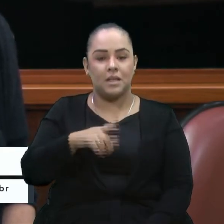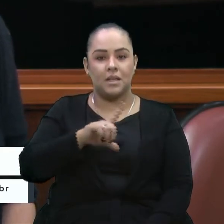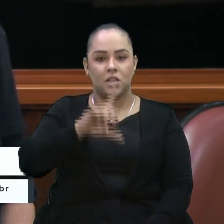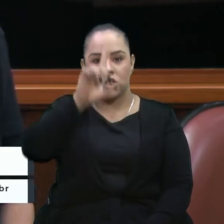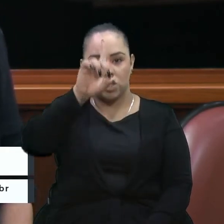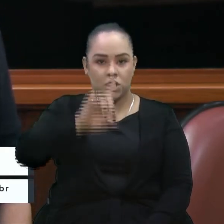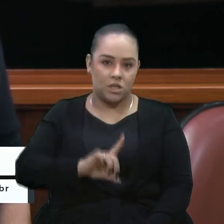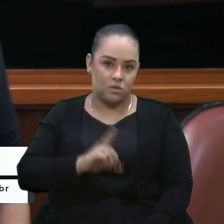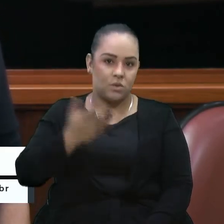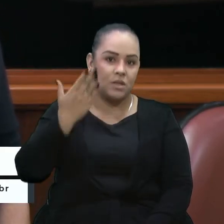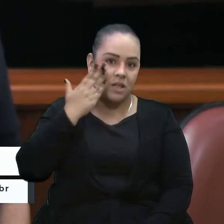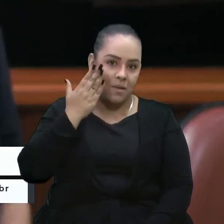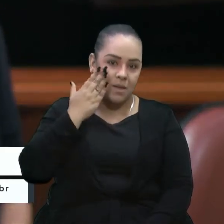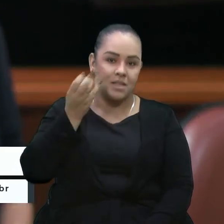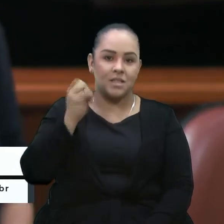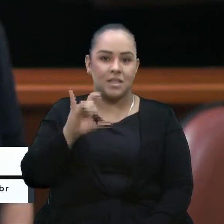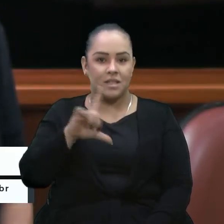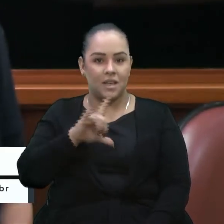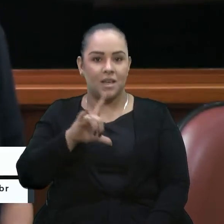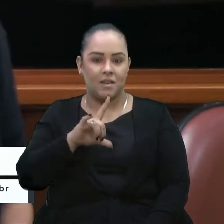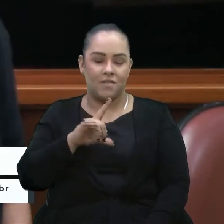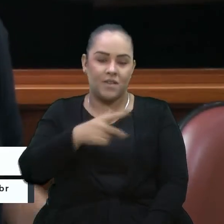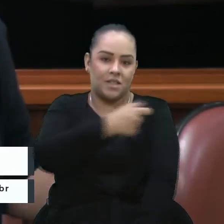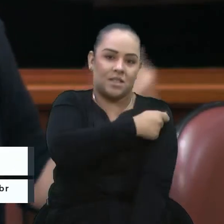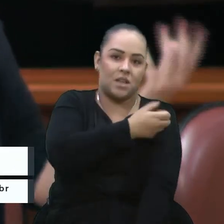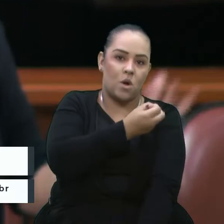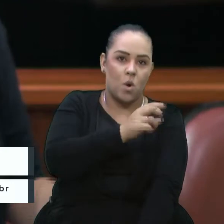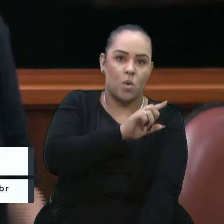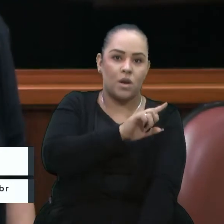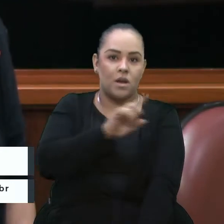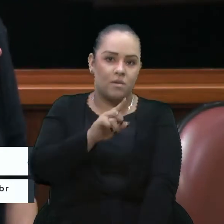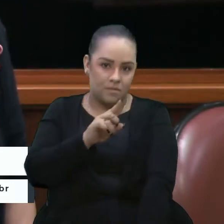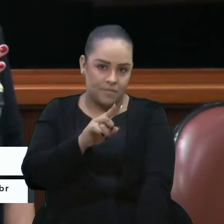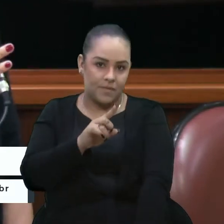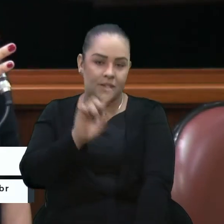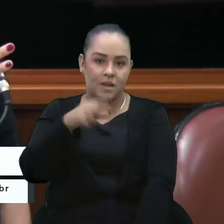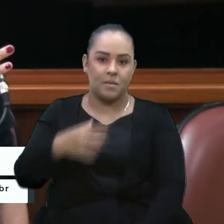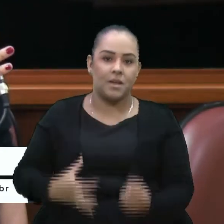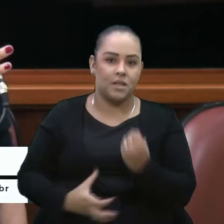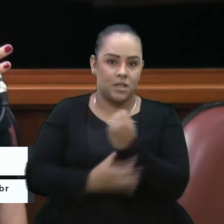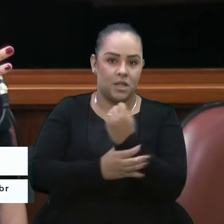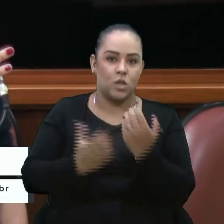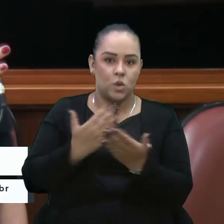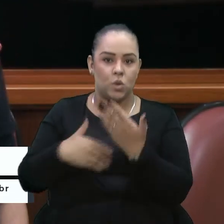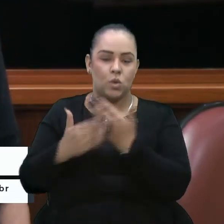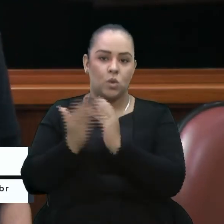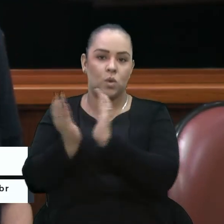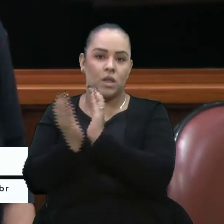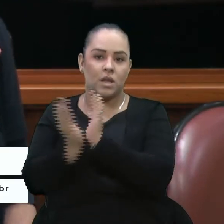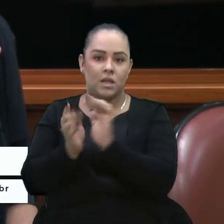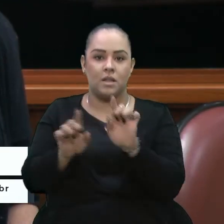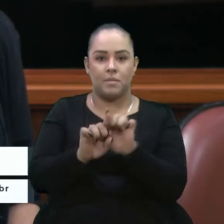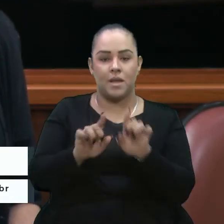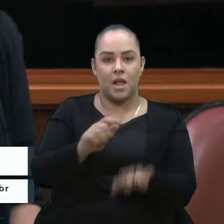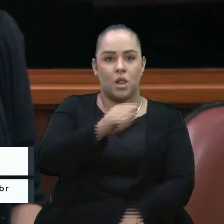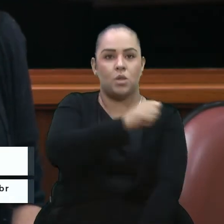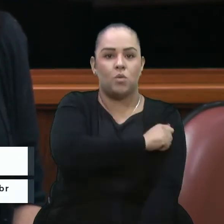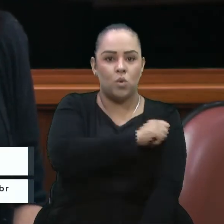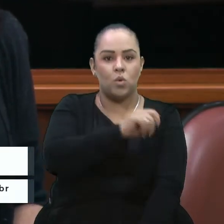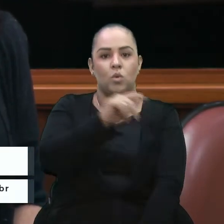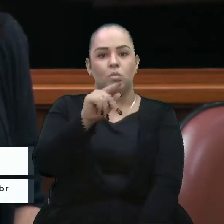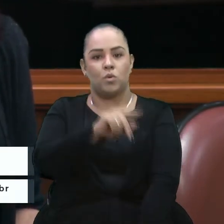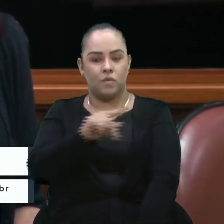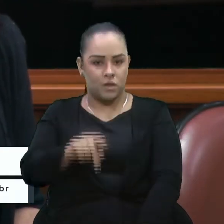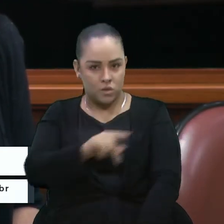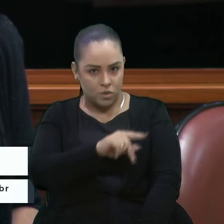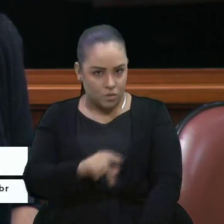pessoas vacinadas ou não, porque é uma garantia para todos os colegas, tanto os alunos, né, como os professores, a comunidade